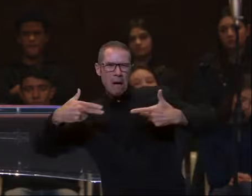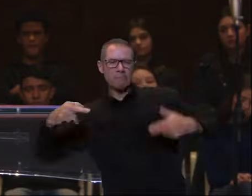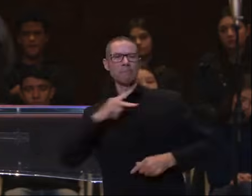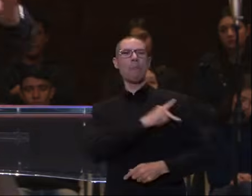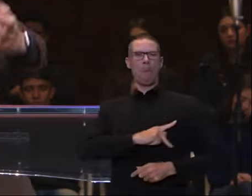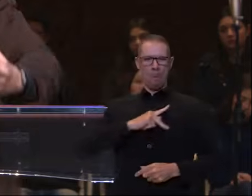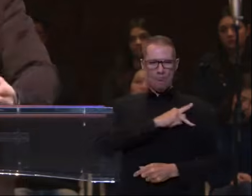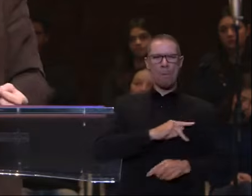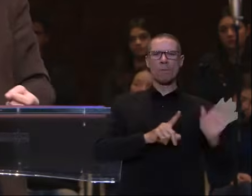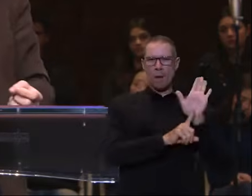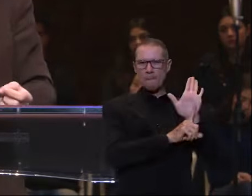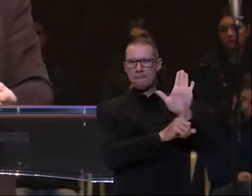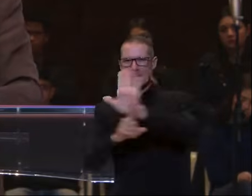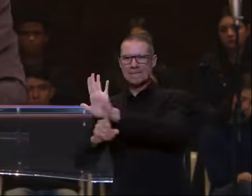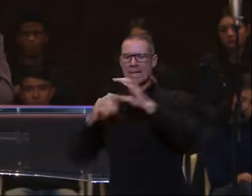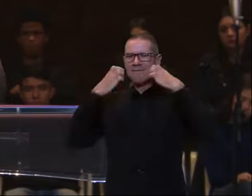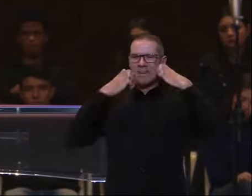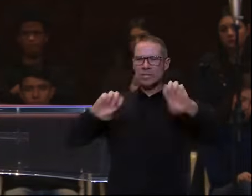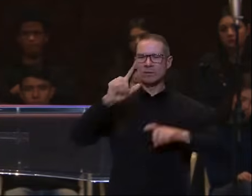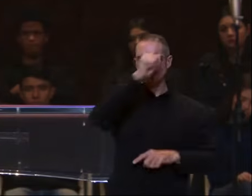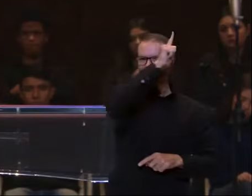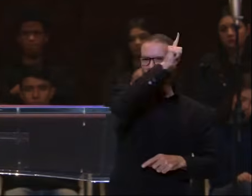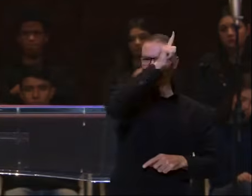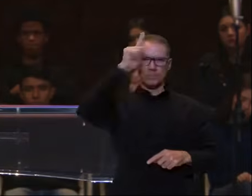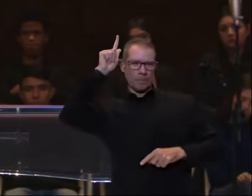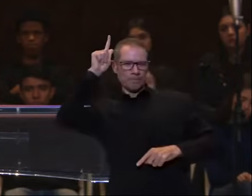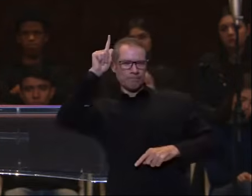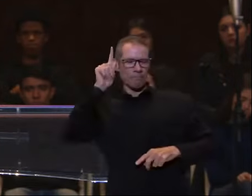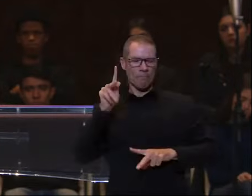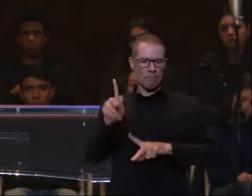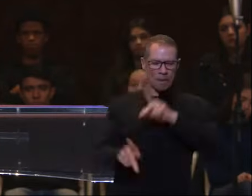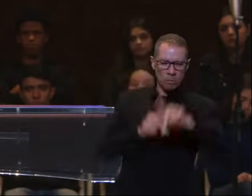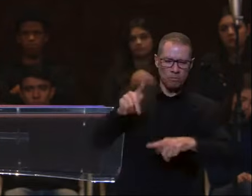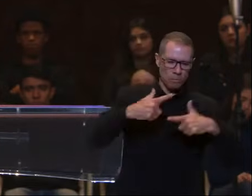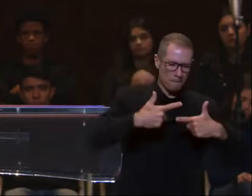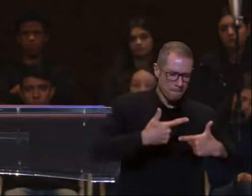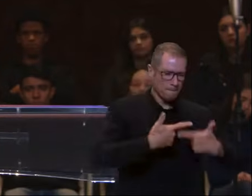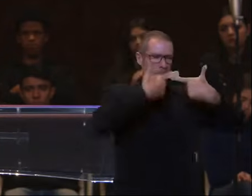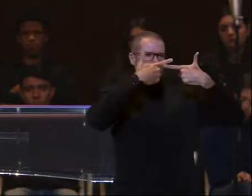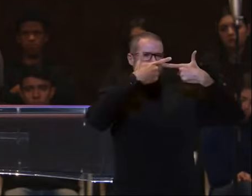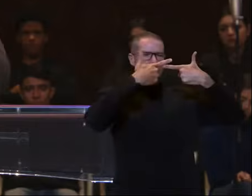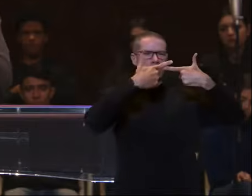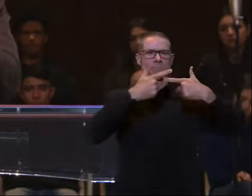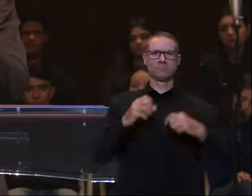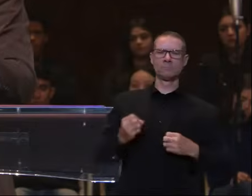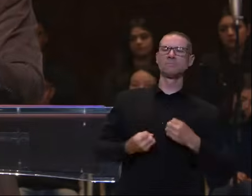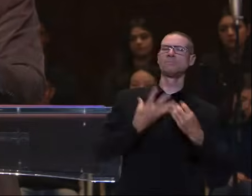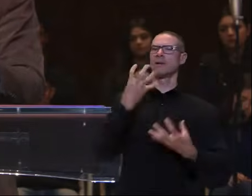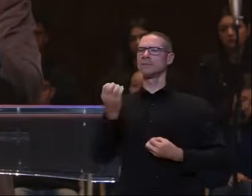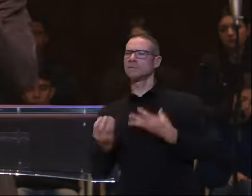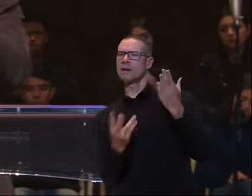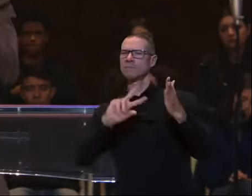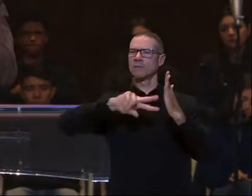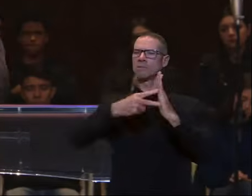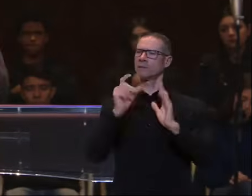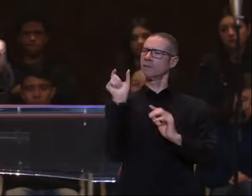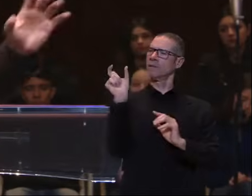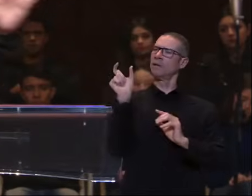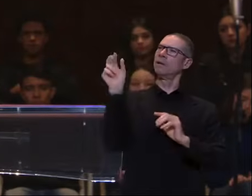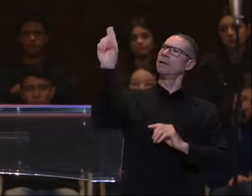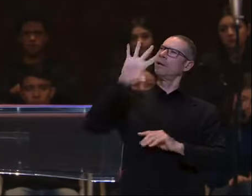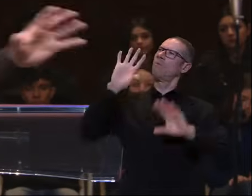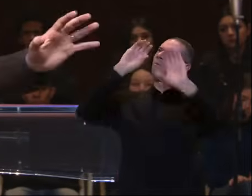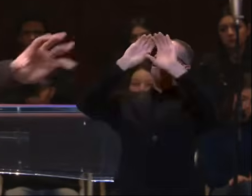o evangelho aos gentios, a esse povo, a esses pagãos. E essa expressão, região celeste,